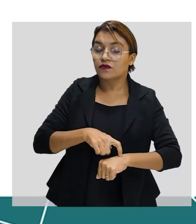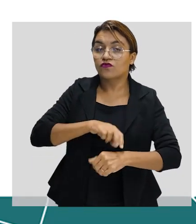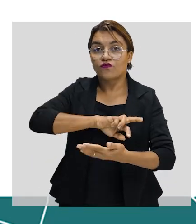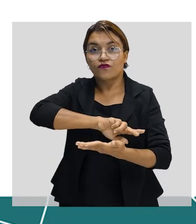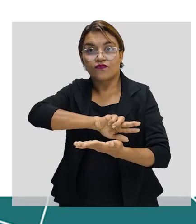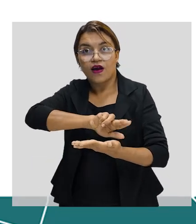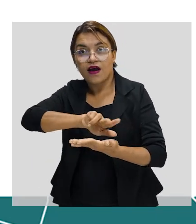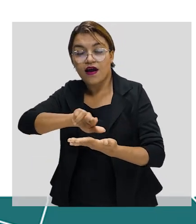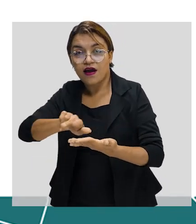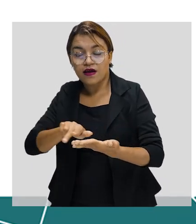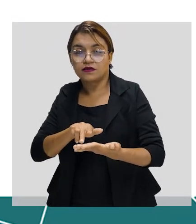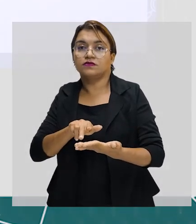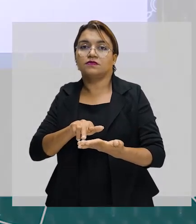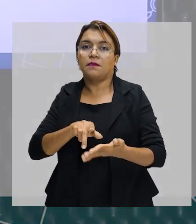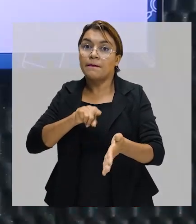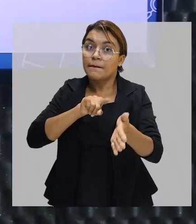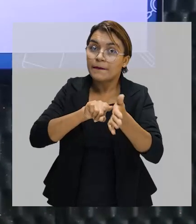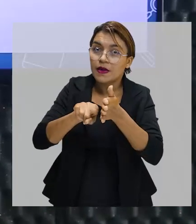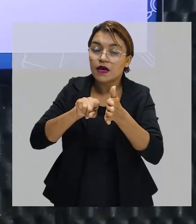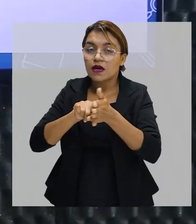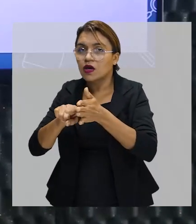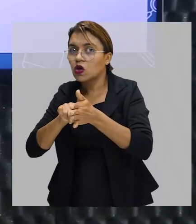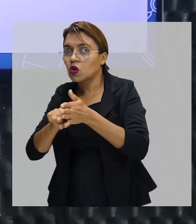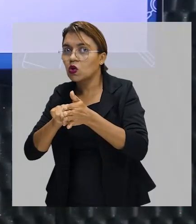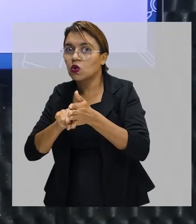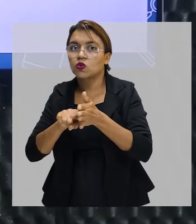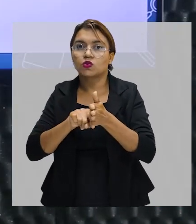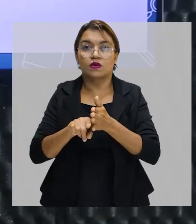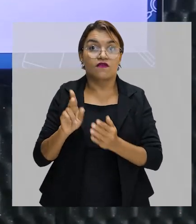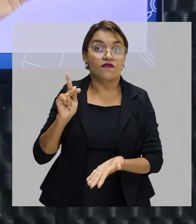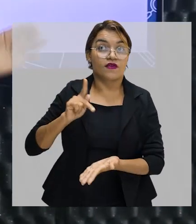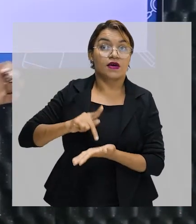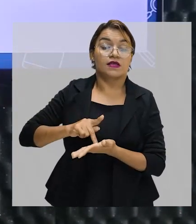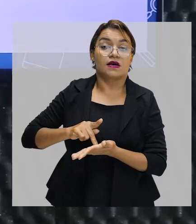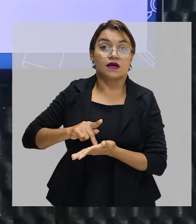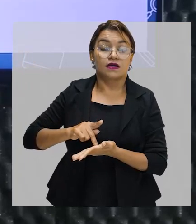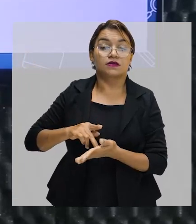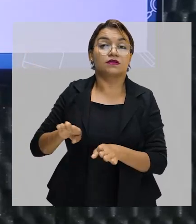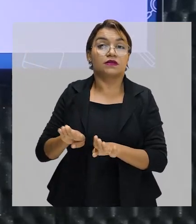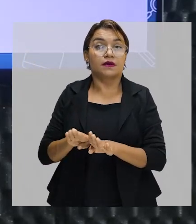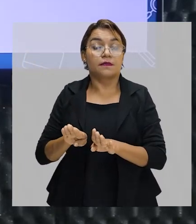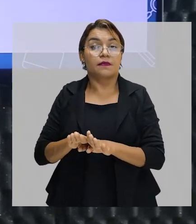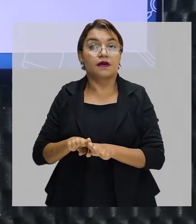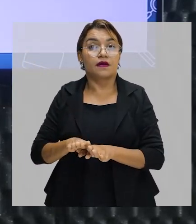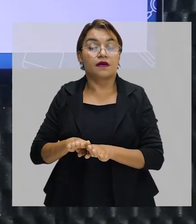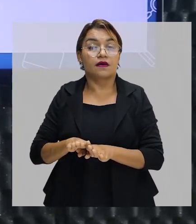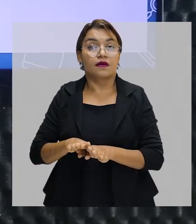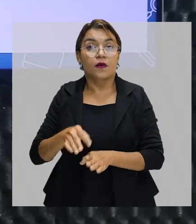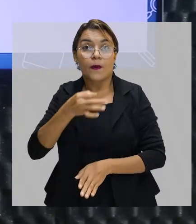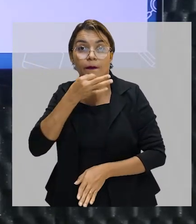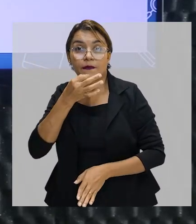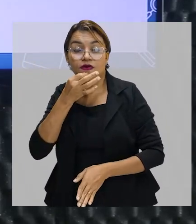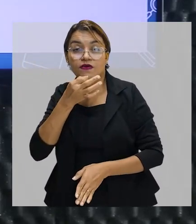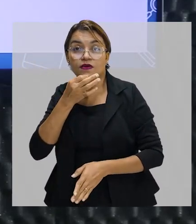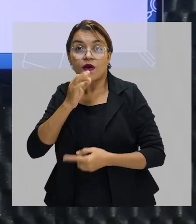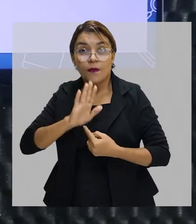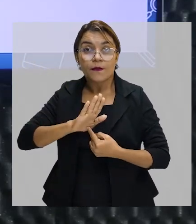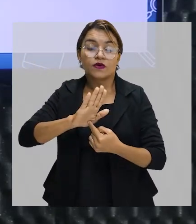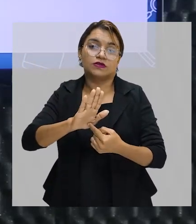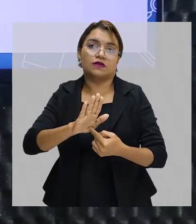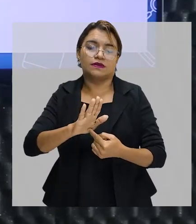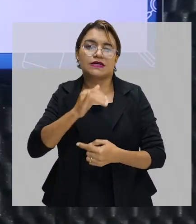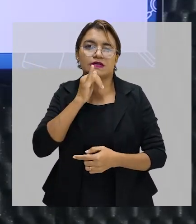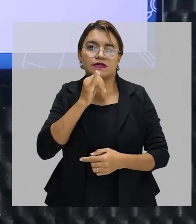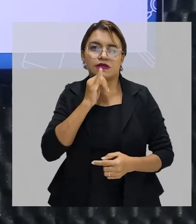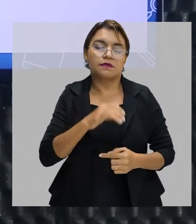diversas, questionando a realidade e apresentando o nosso posicionamento diante dela. Porque discordar